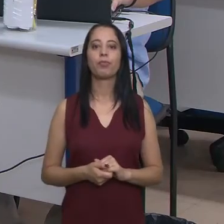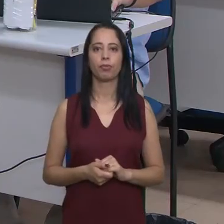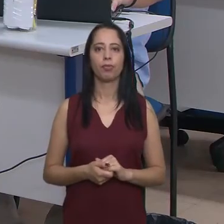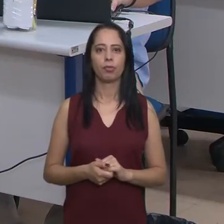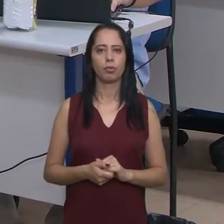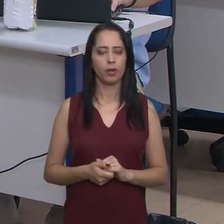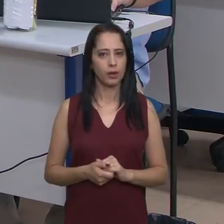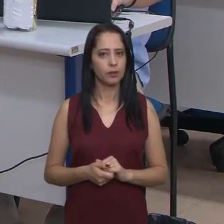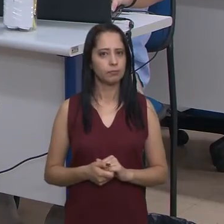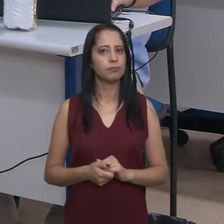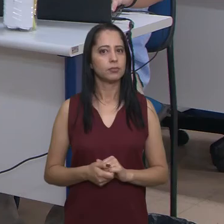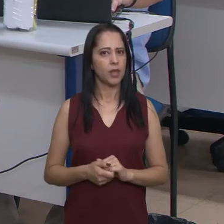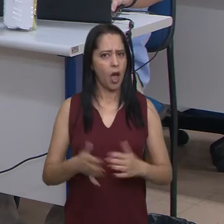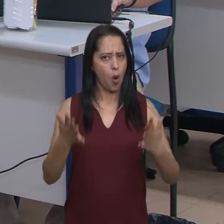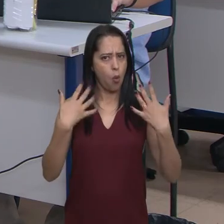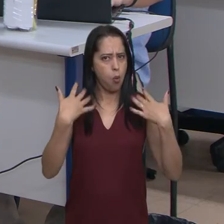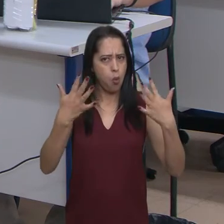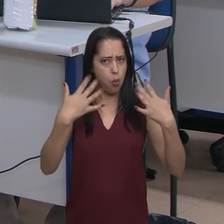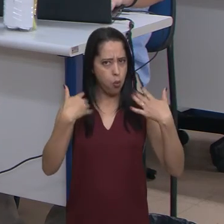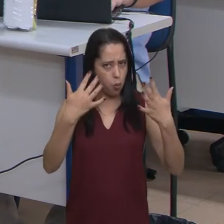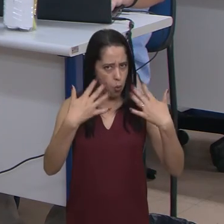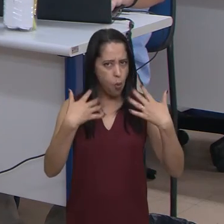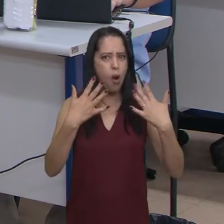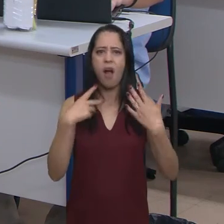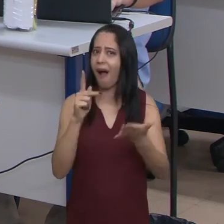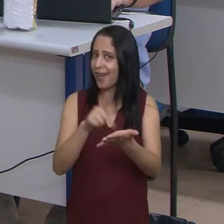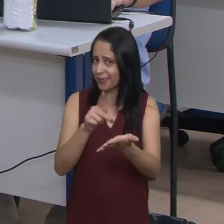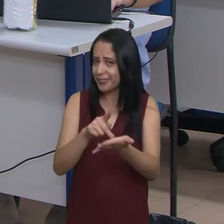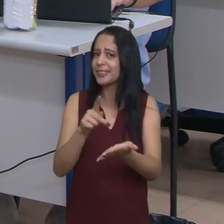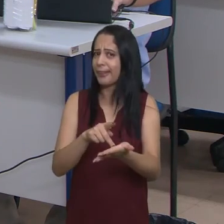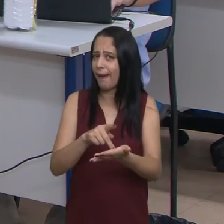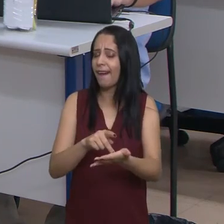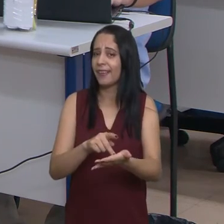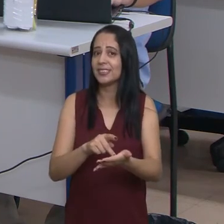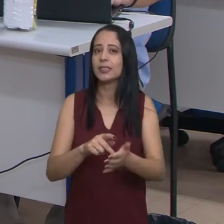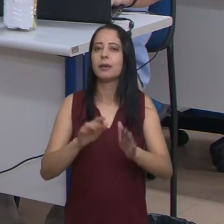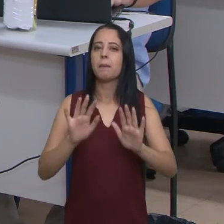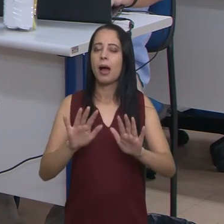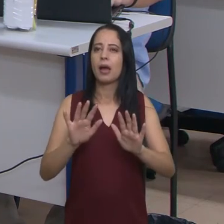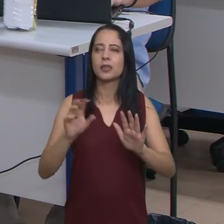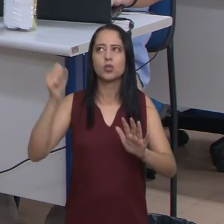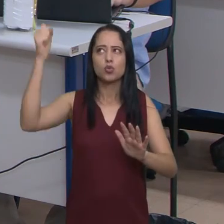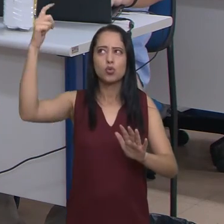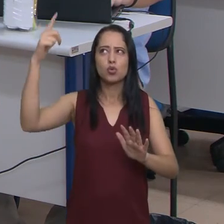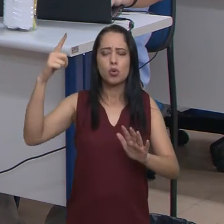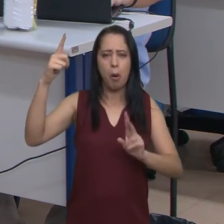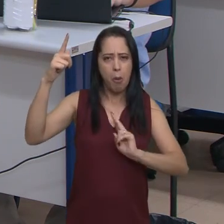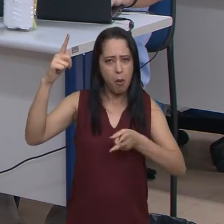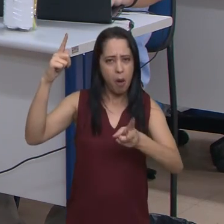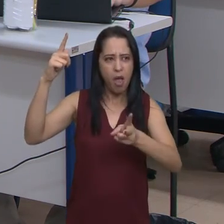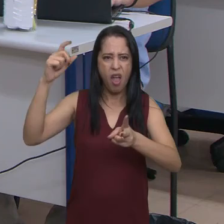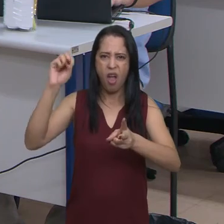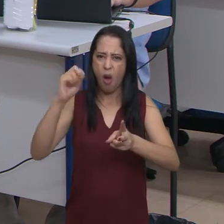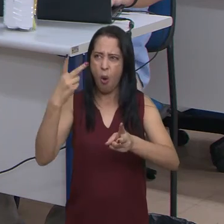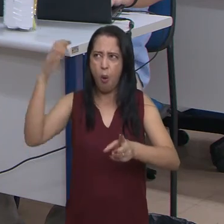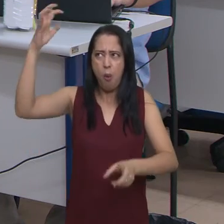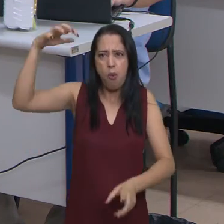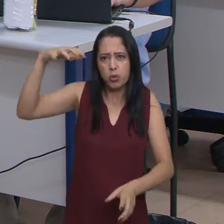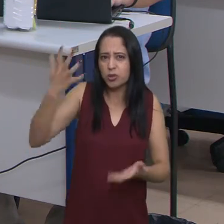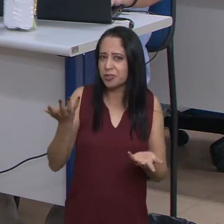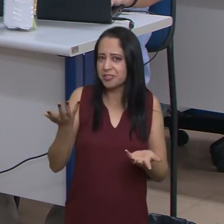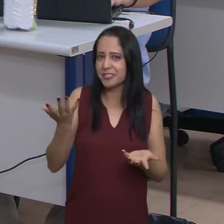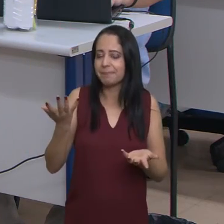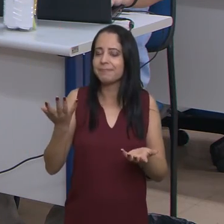E pessoal, a gente tem que concordar, né? Tá fazendo um calorão nesses últimos dias, não é mesmo? E será que o sol persiste ou a gente vai ter uma chuvinha por